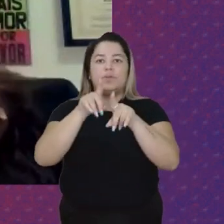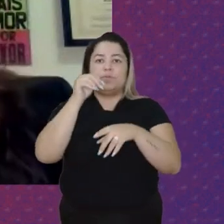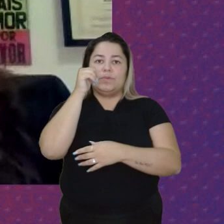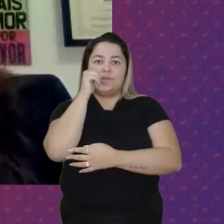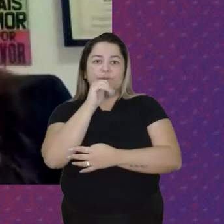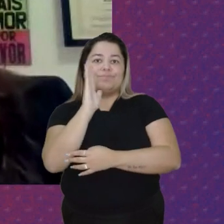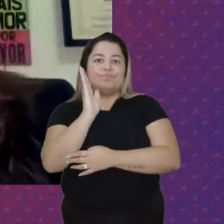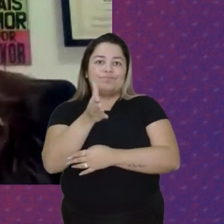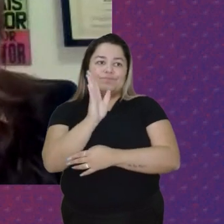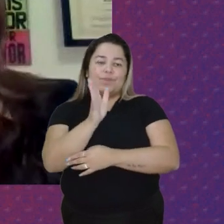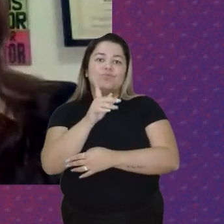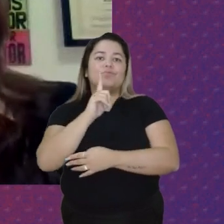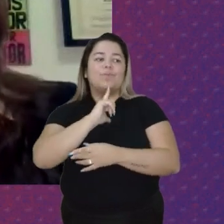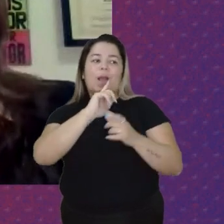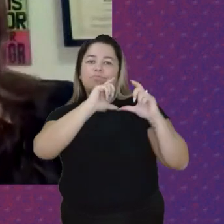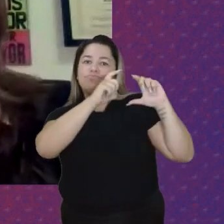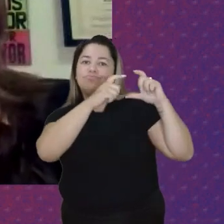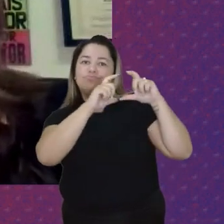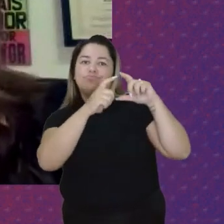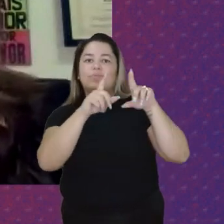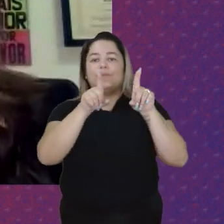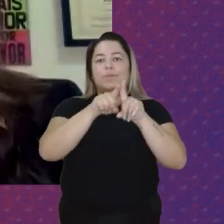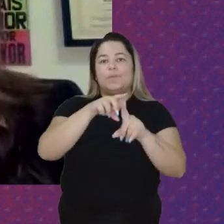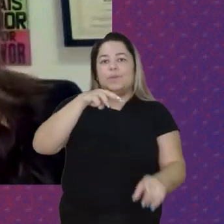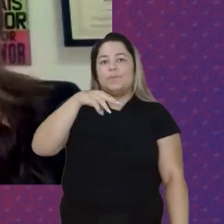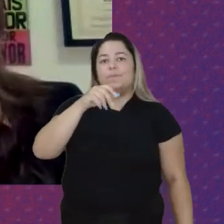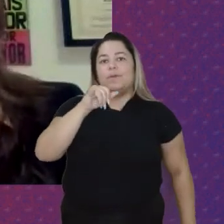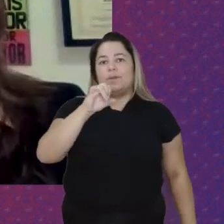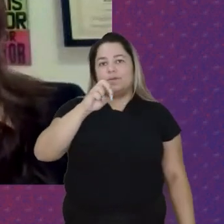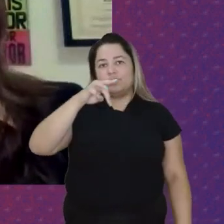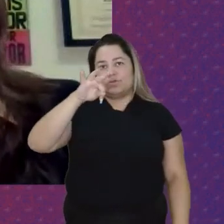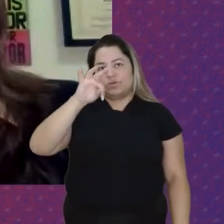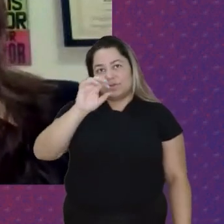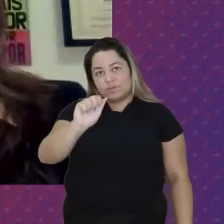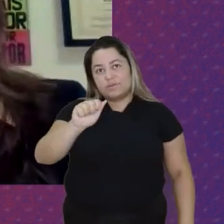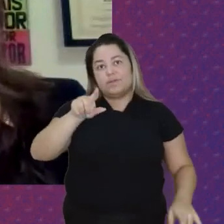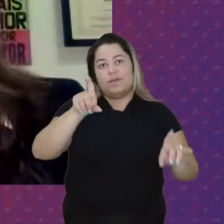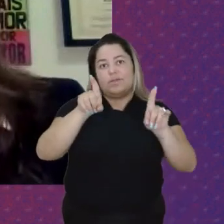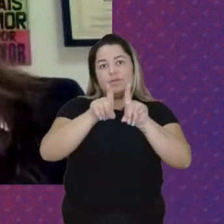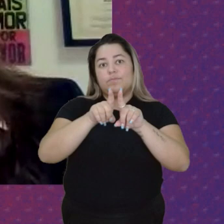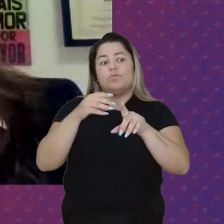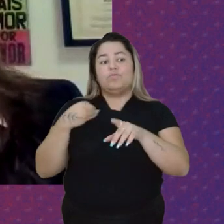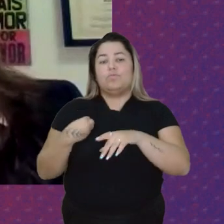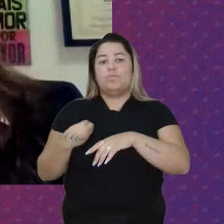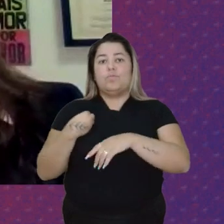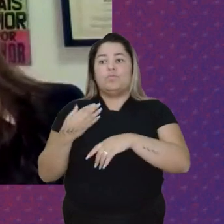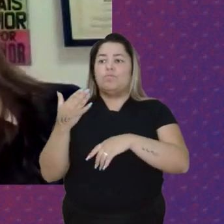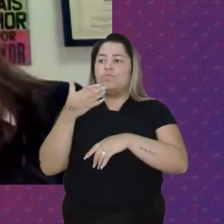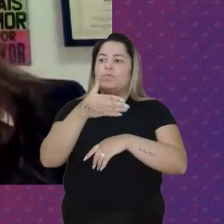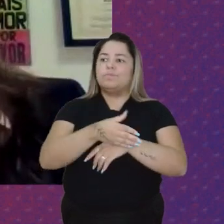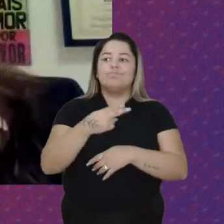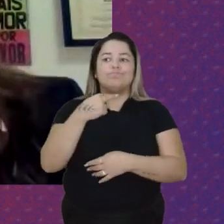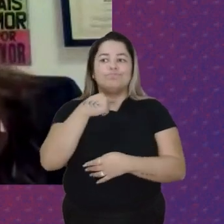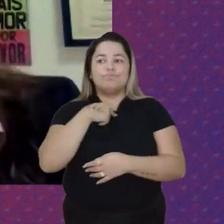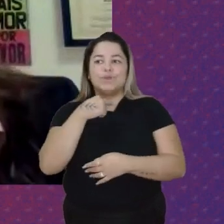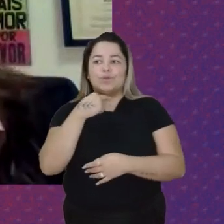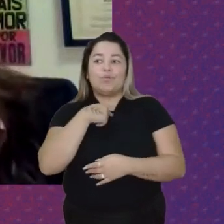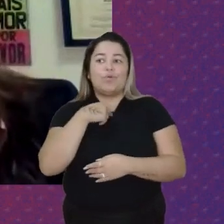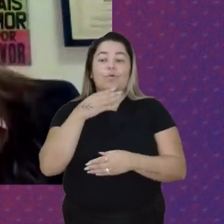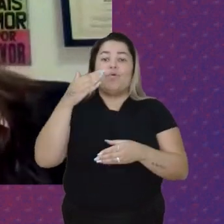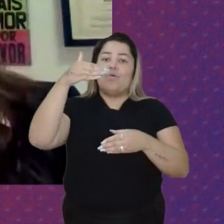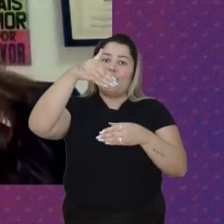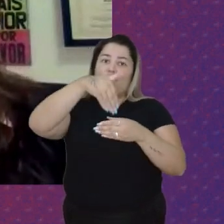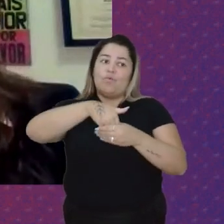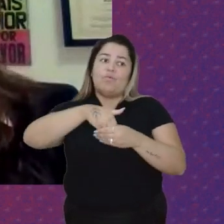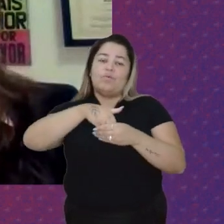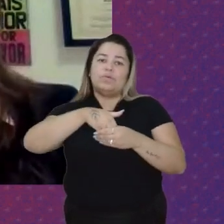vinham aí numa tradição machista, patriarcal, de não poderem participar da vida pública, e quando o direito ao voto era